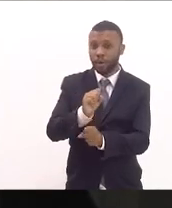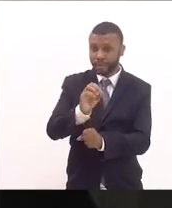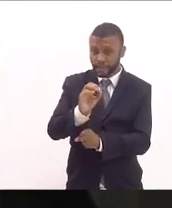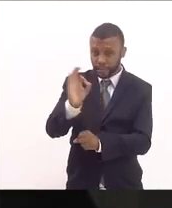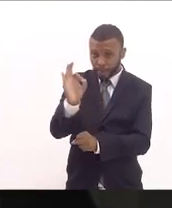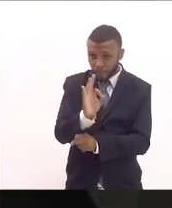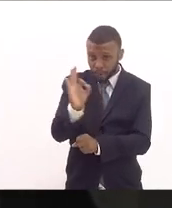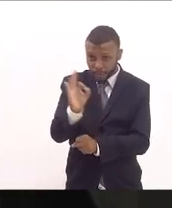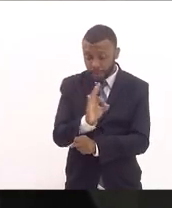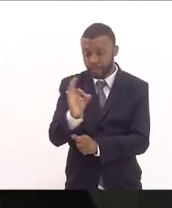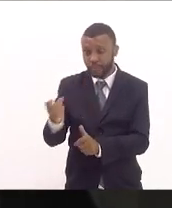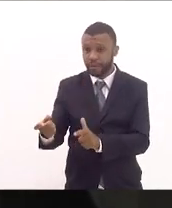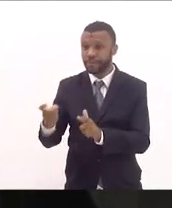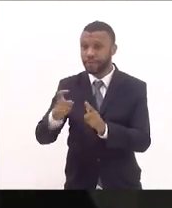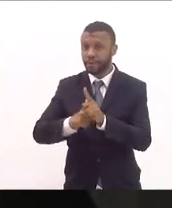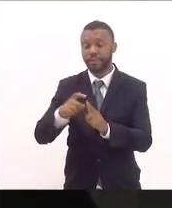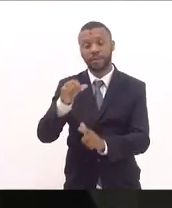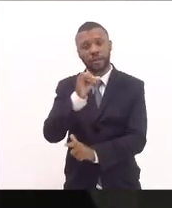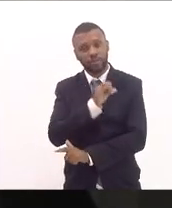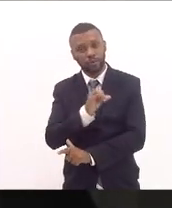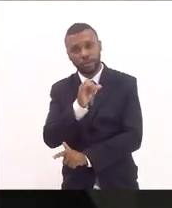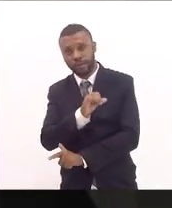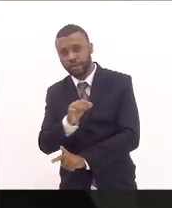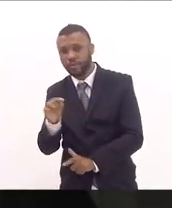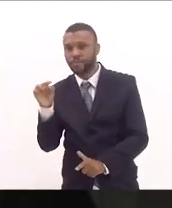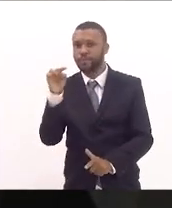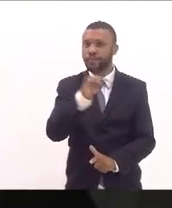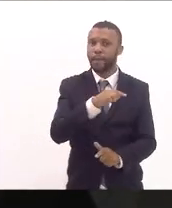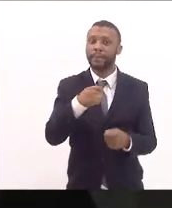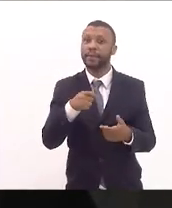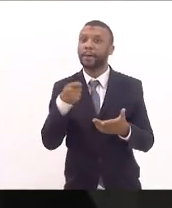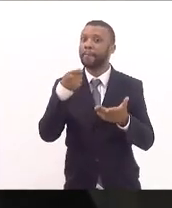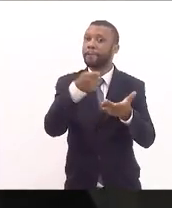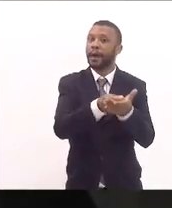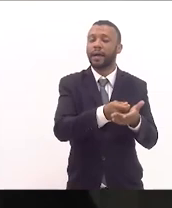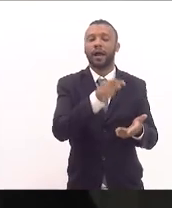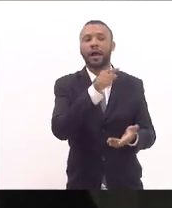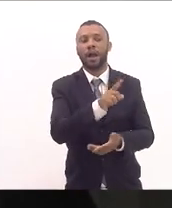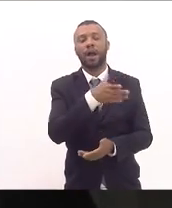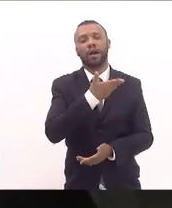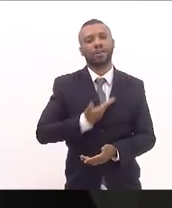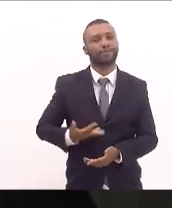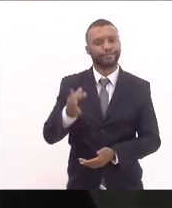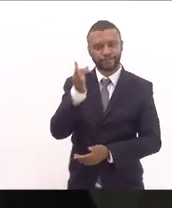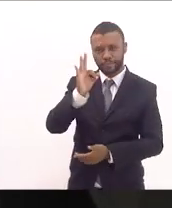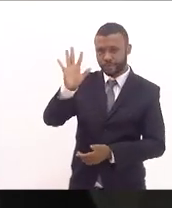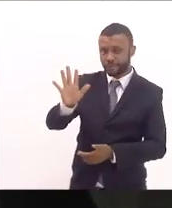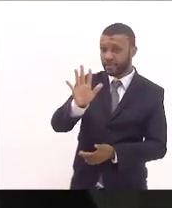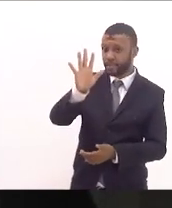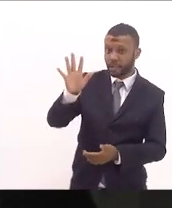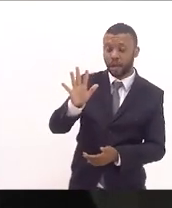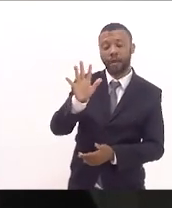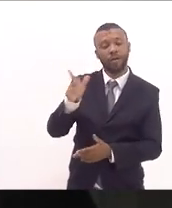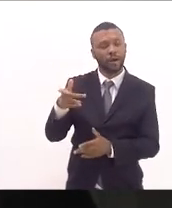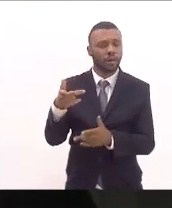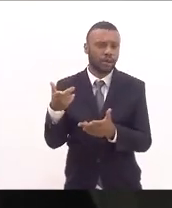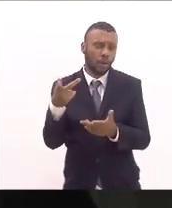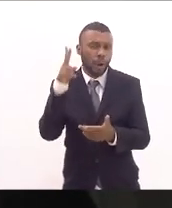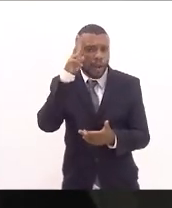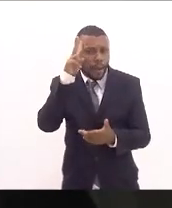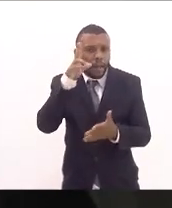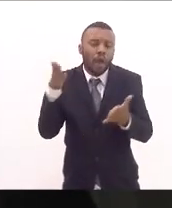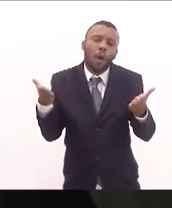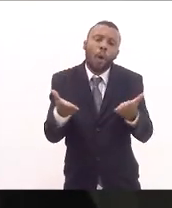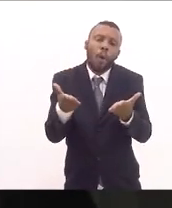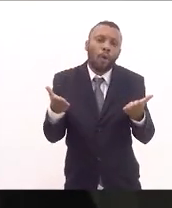dívida do estado com a união é preciso entender melhor o processo de formação dessa dívida E aí Flávio que eu lembrei hoje uma